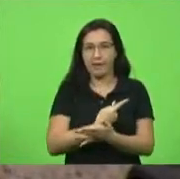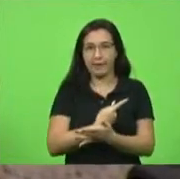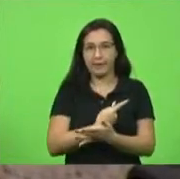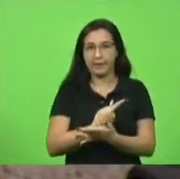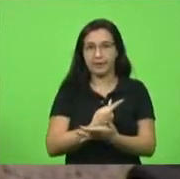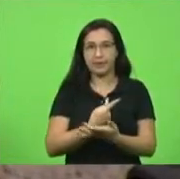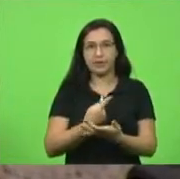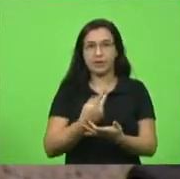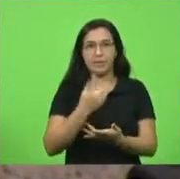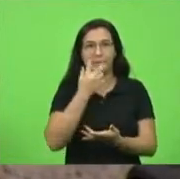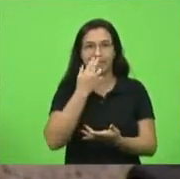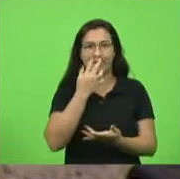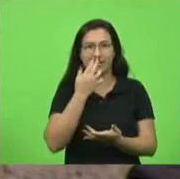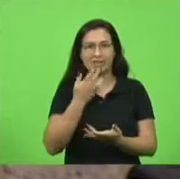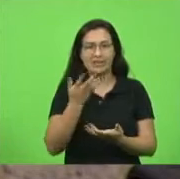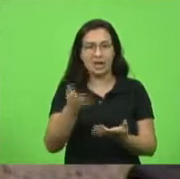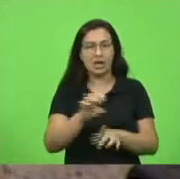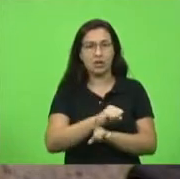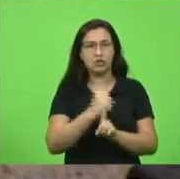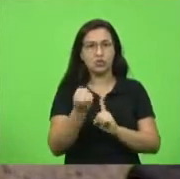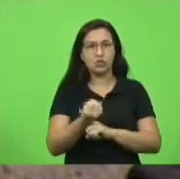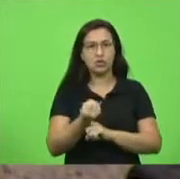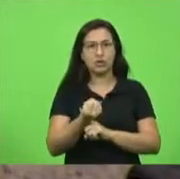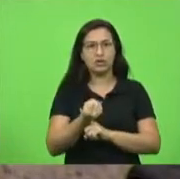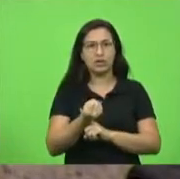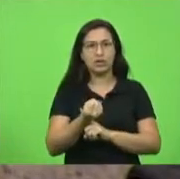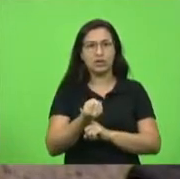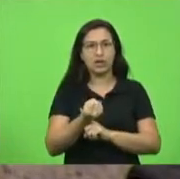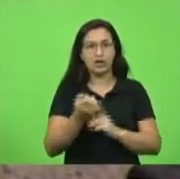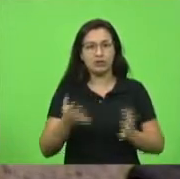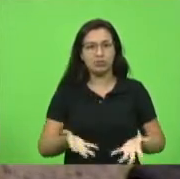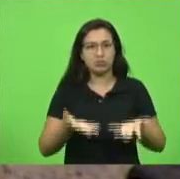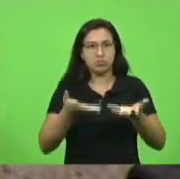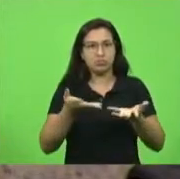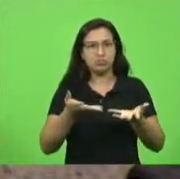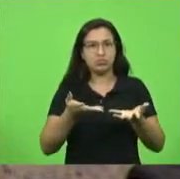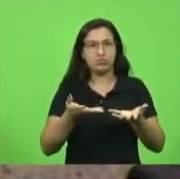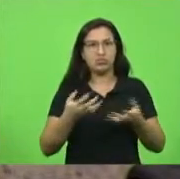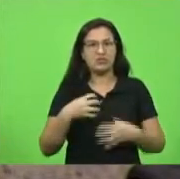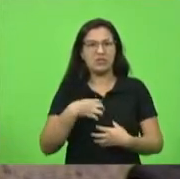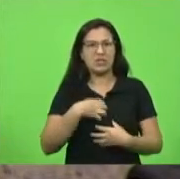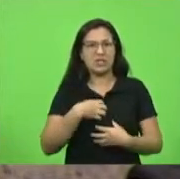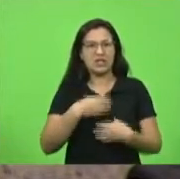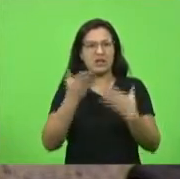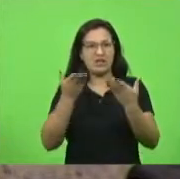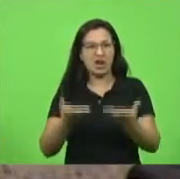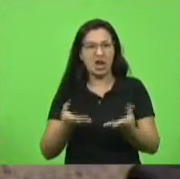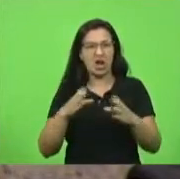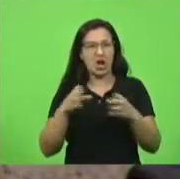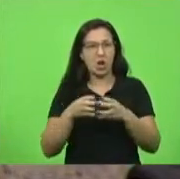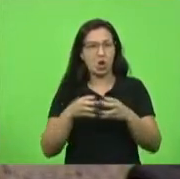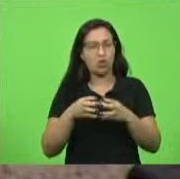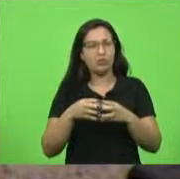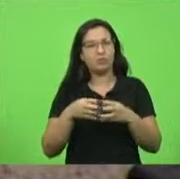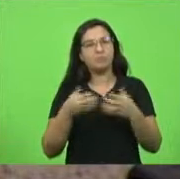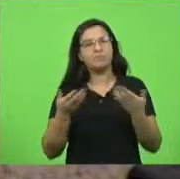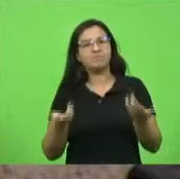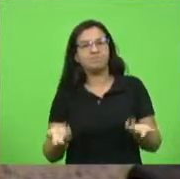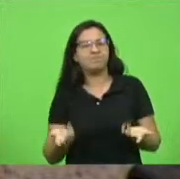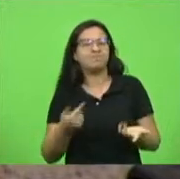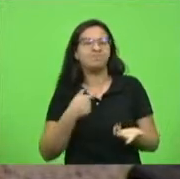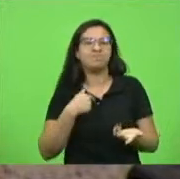empurra a sociedade um pouco além, que inquieta, que incomoda. Por isso, eu não